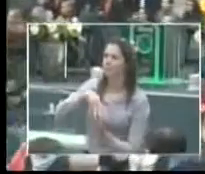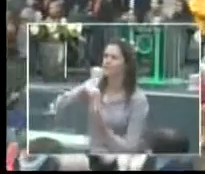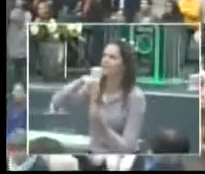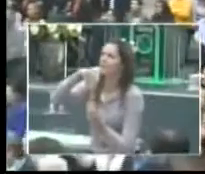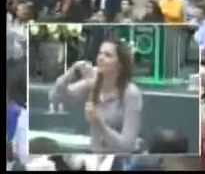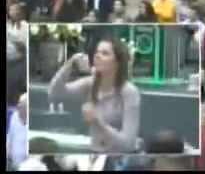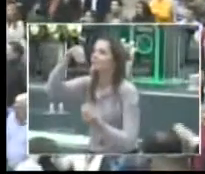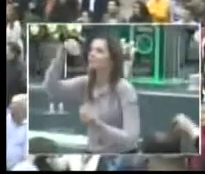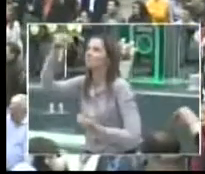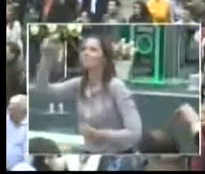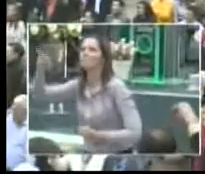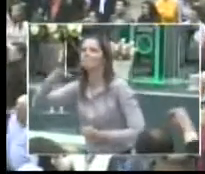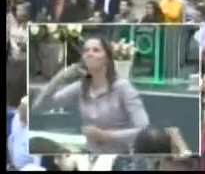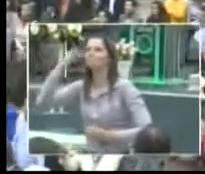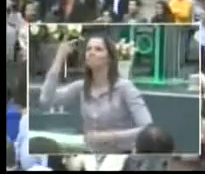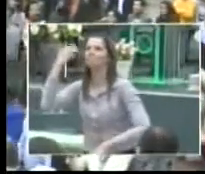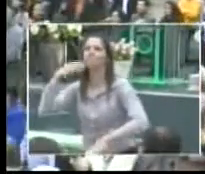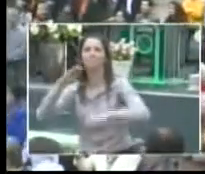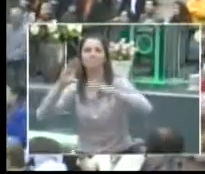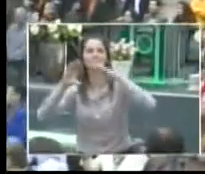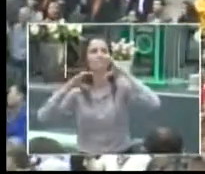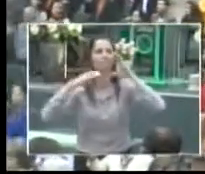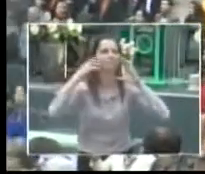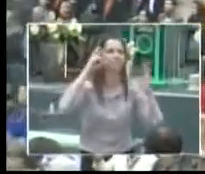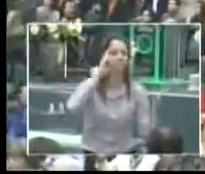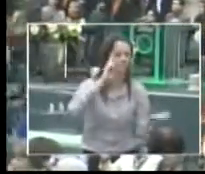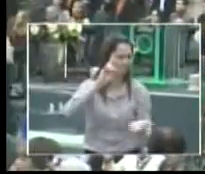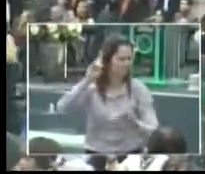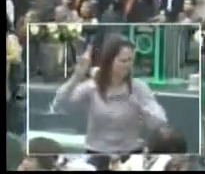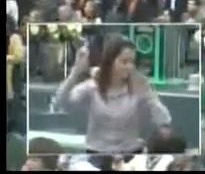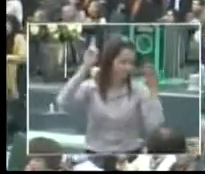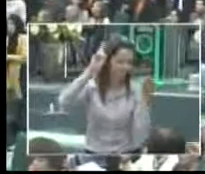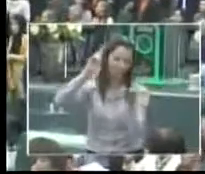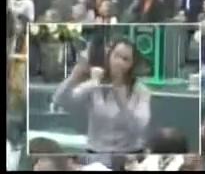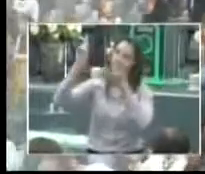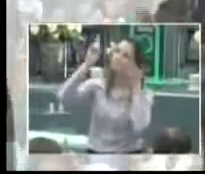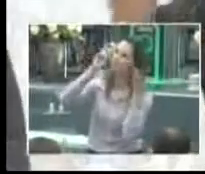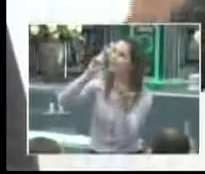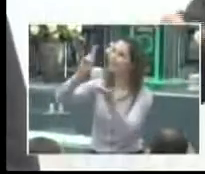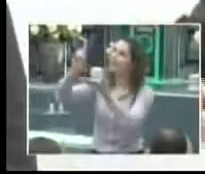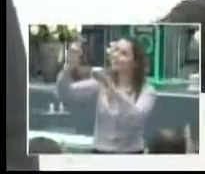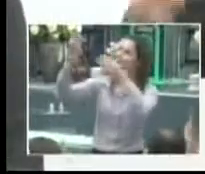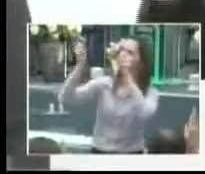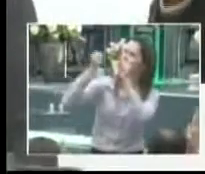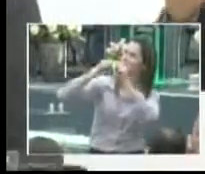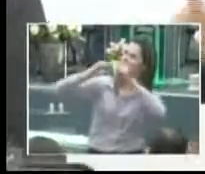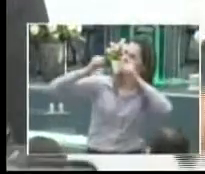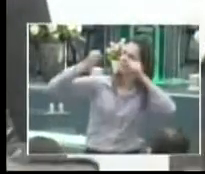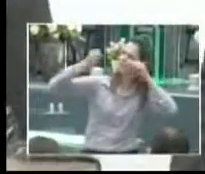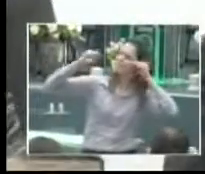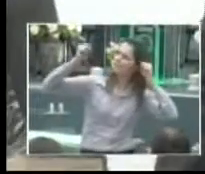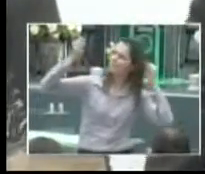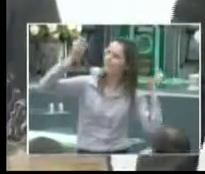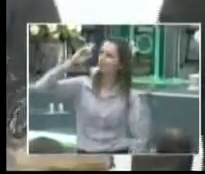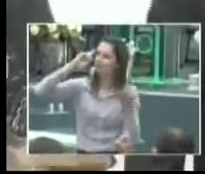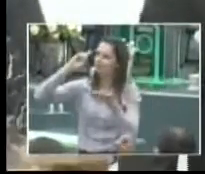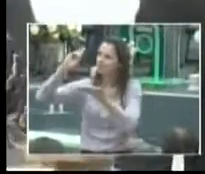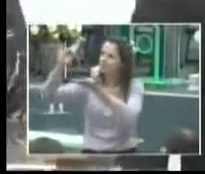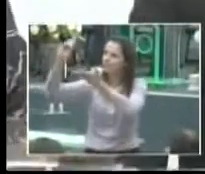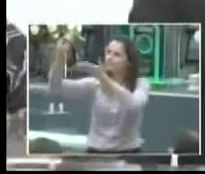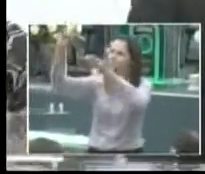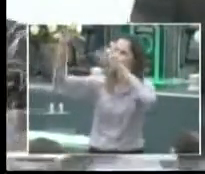Então minha alma canta a ti, Senhor, quão grande és